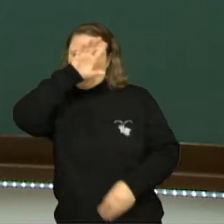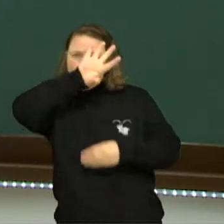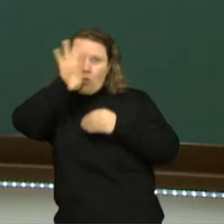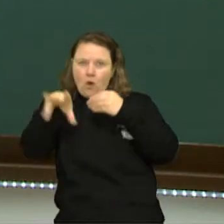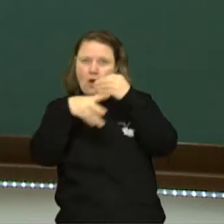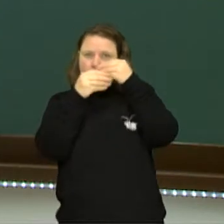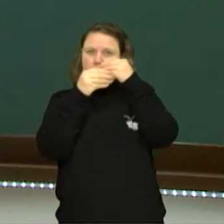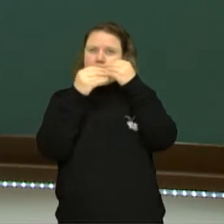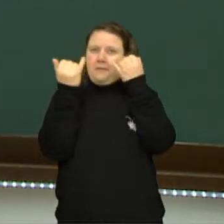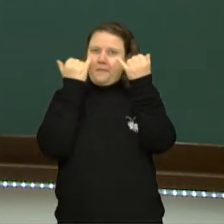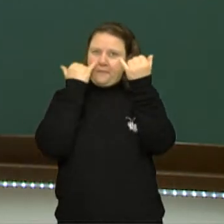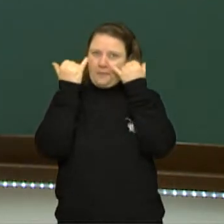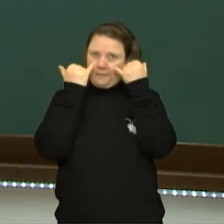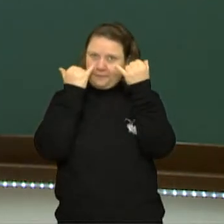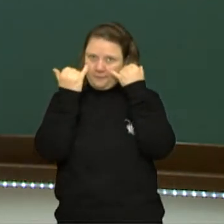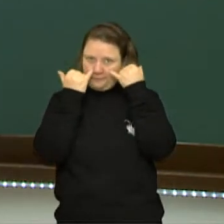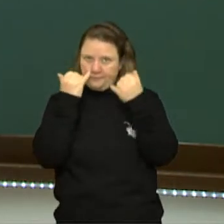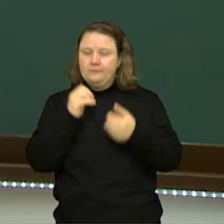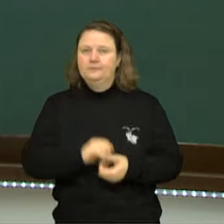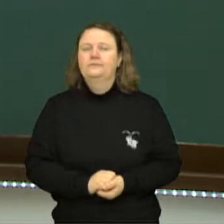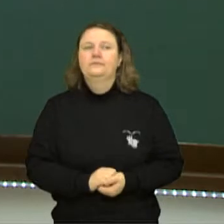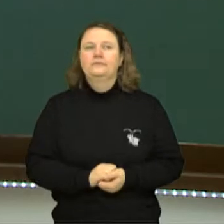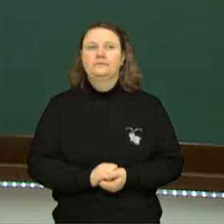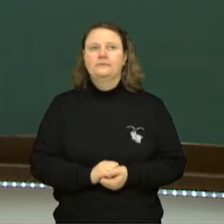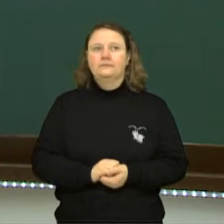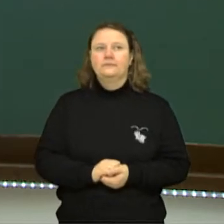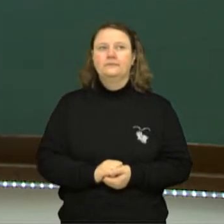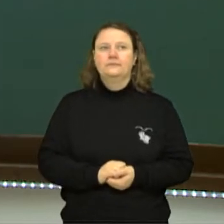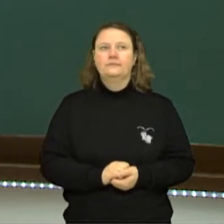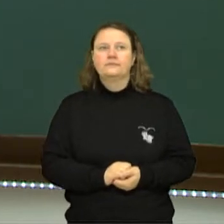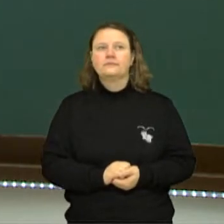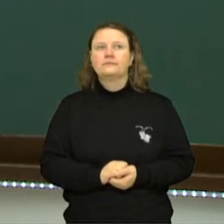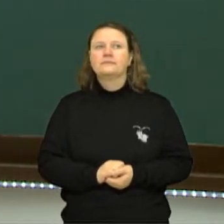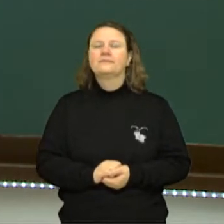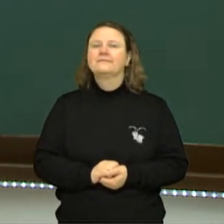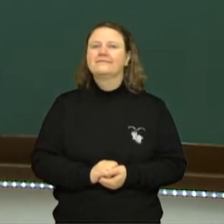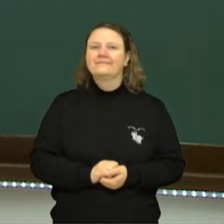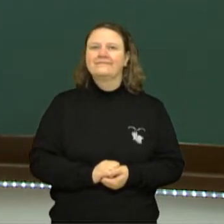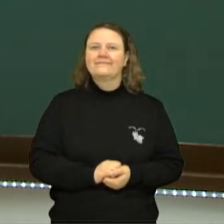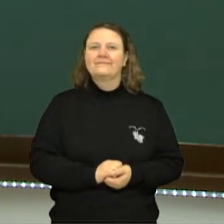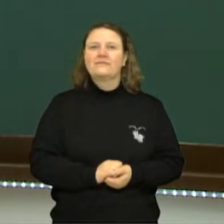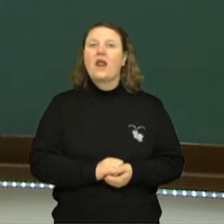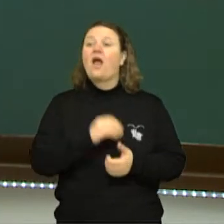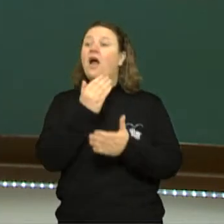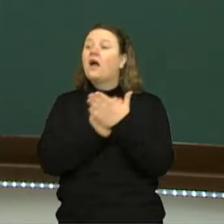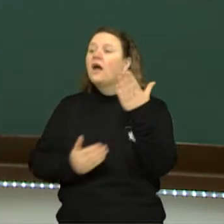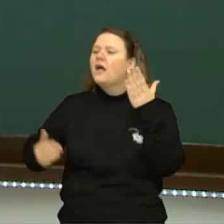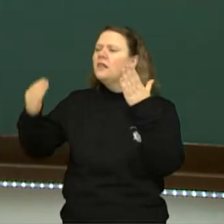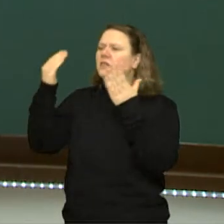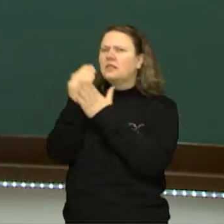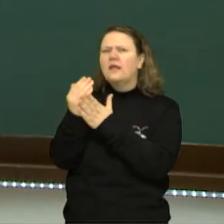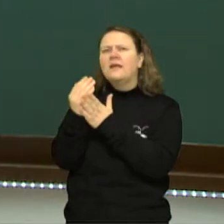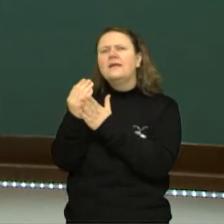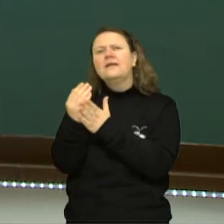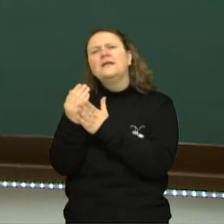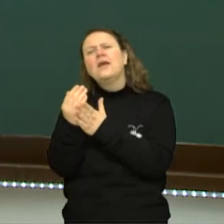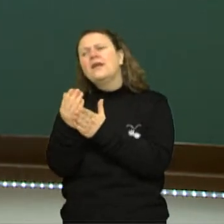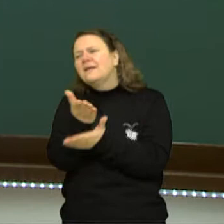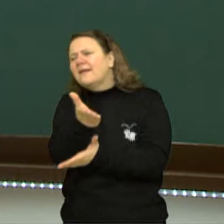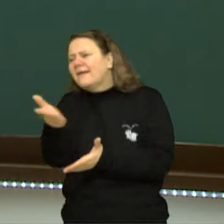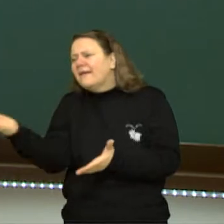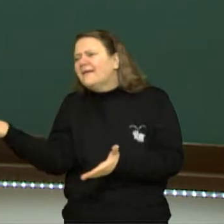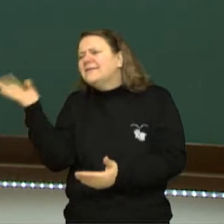uma informação ali, né? Besides that, they are really nice. Além disso, elas são muito legais, elas são